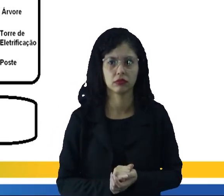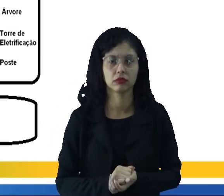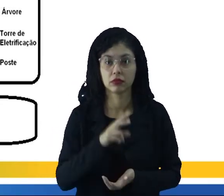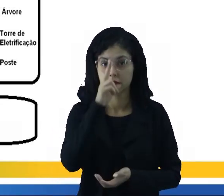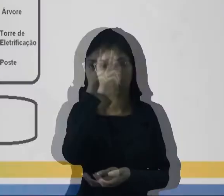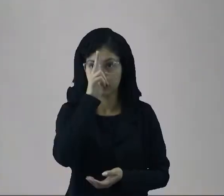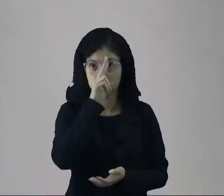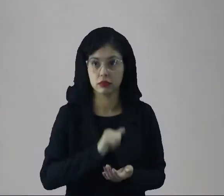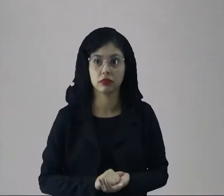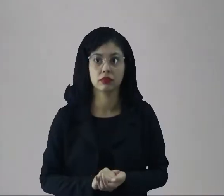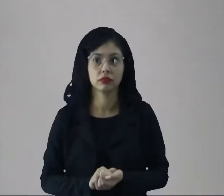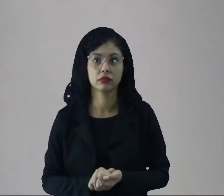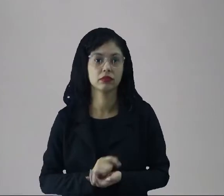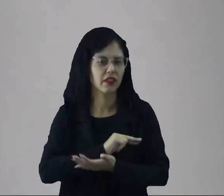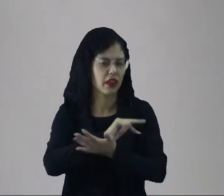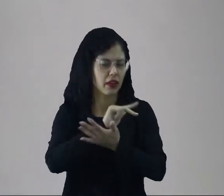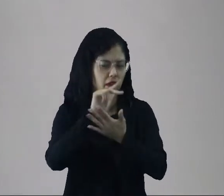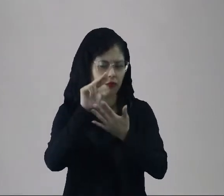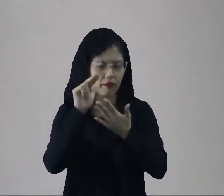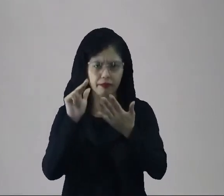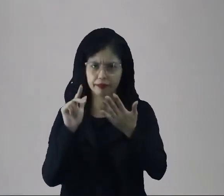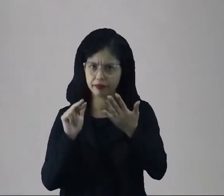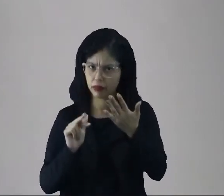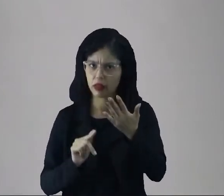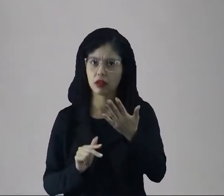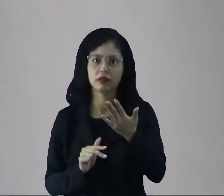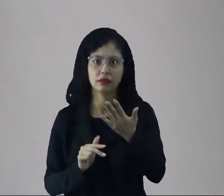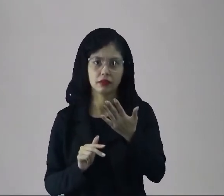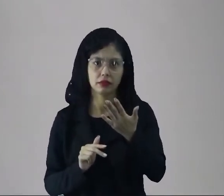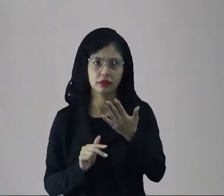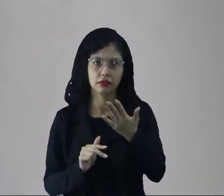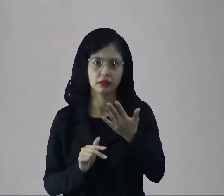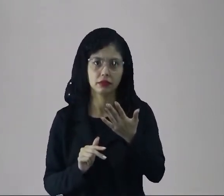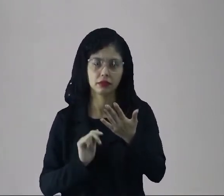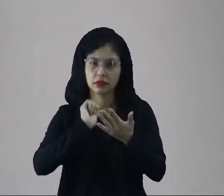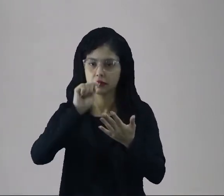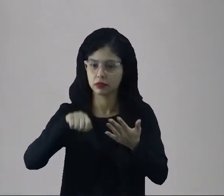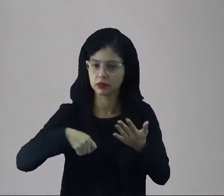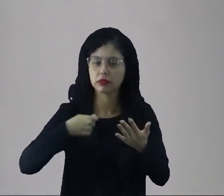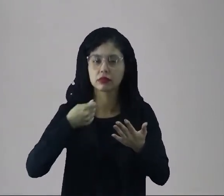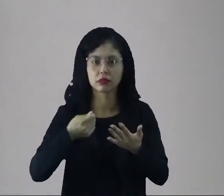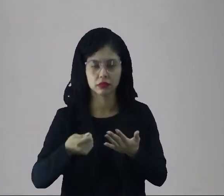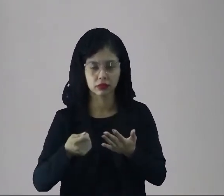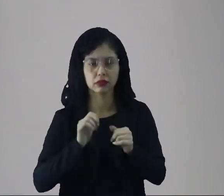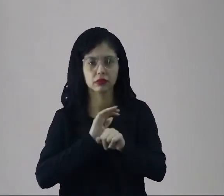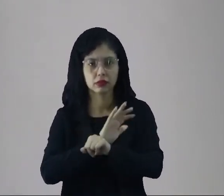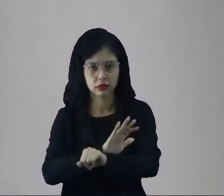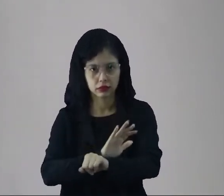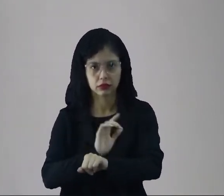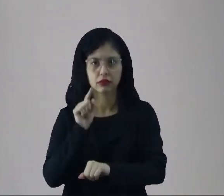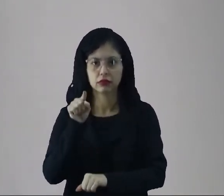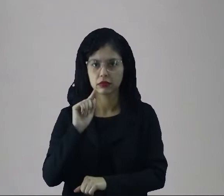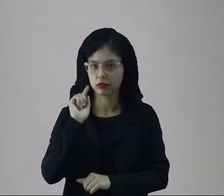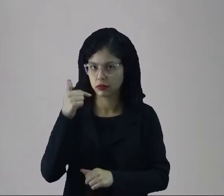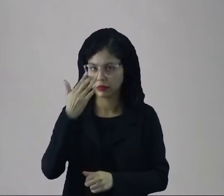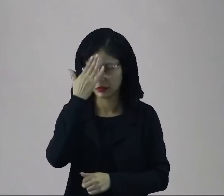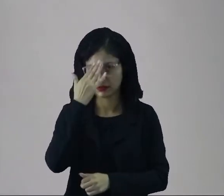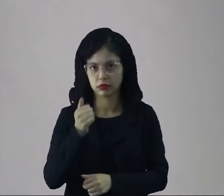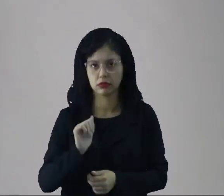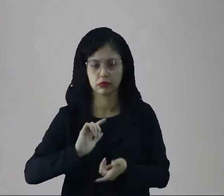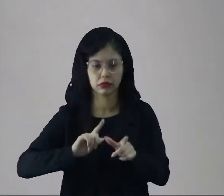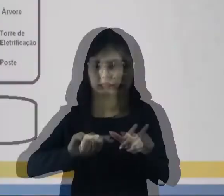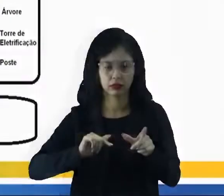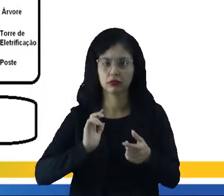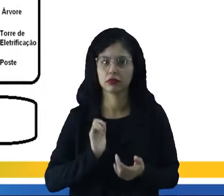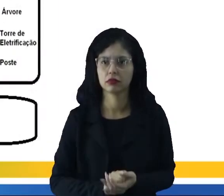bom lembrar que existe uma variedade de simbologias que ajudam na questão da